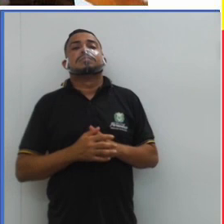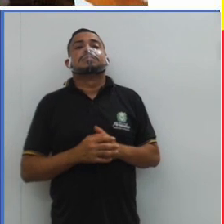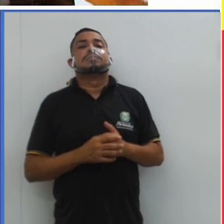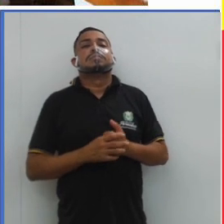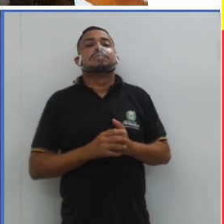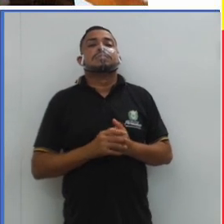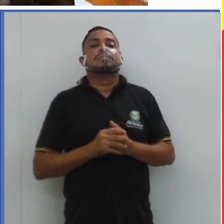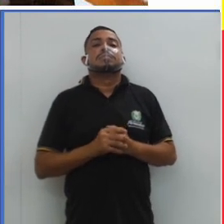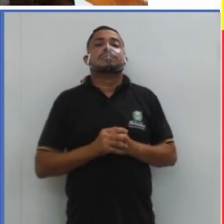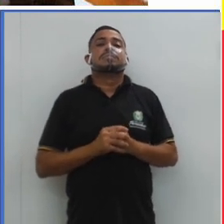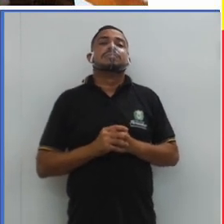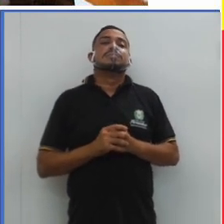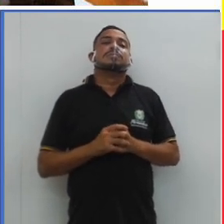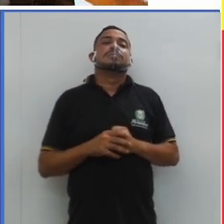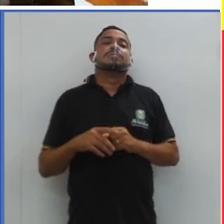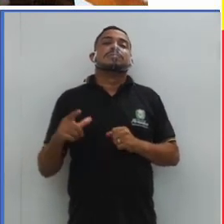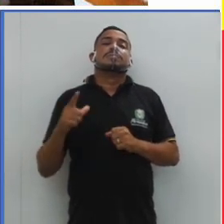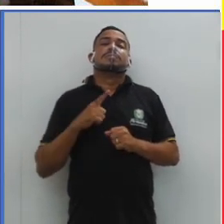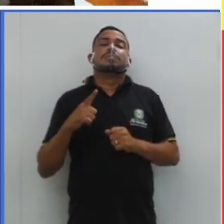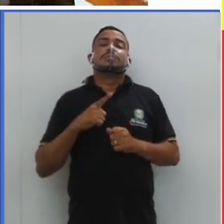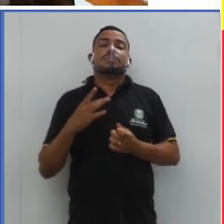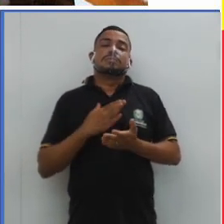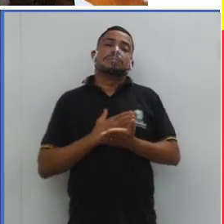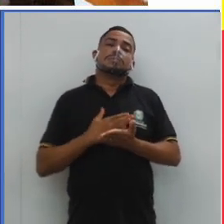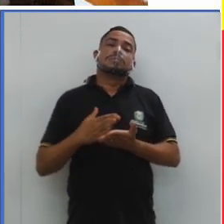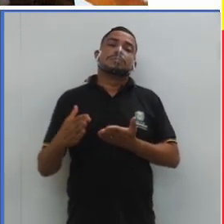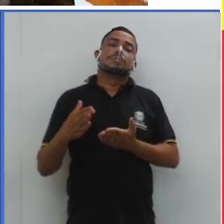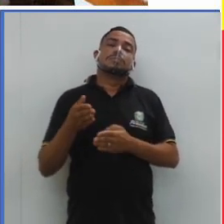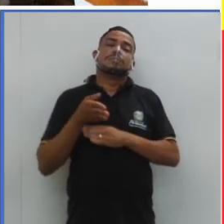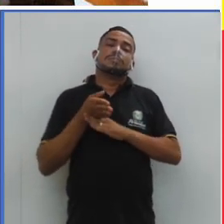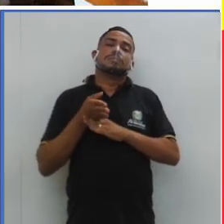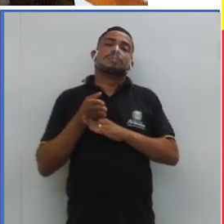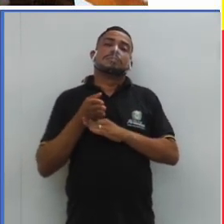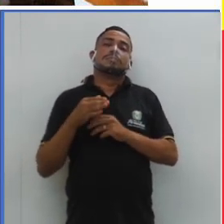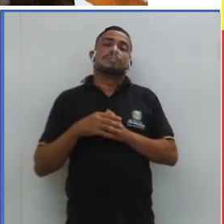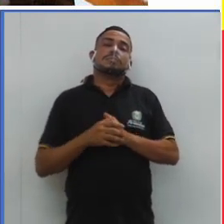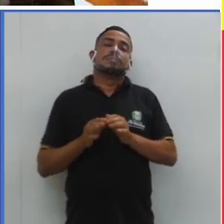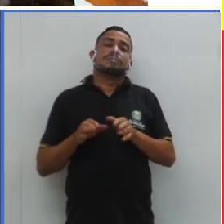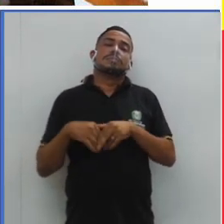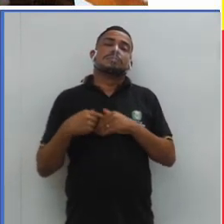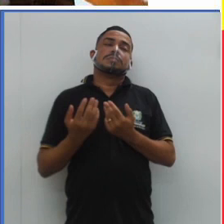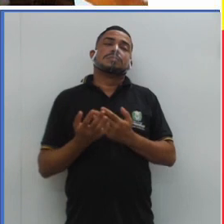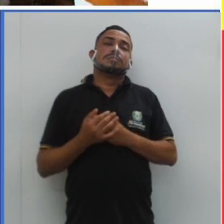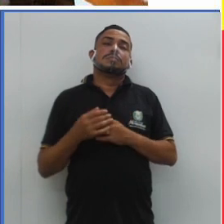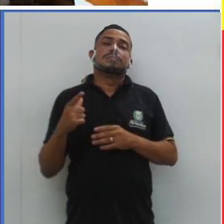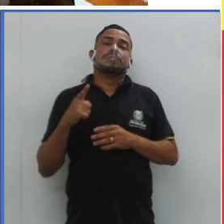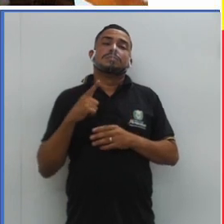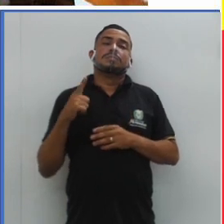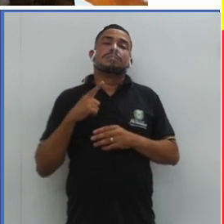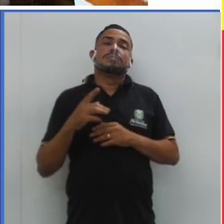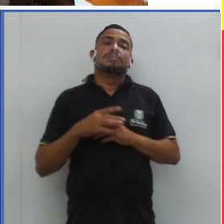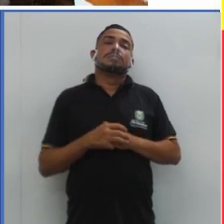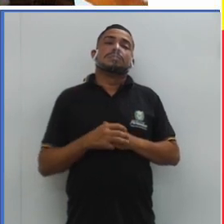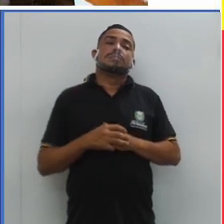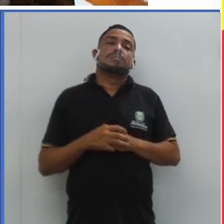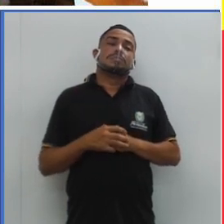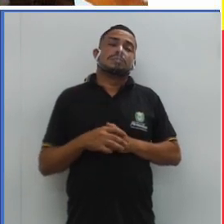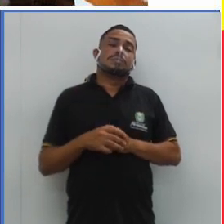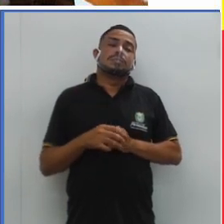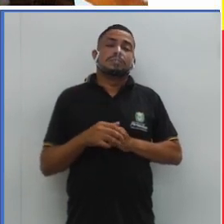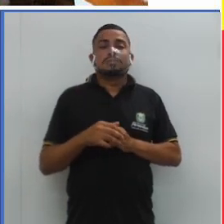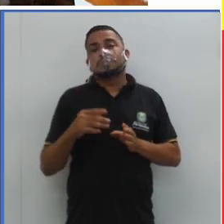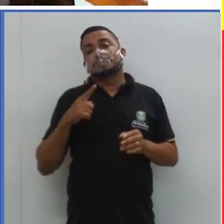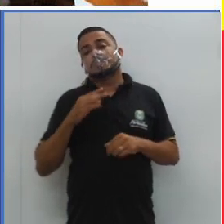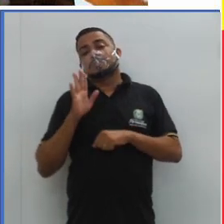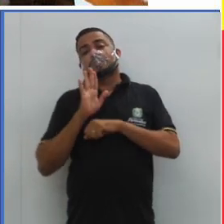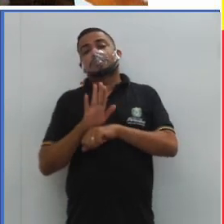que o roteiro fica pronto, começa-se a filmar, né? Então, existe também um